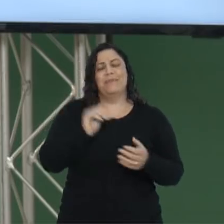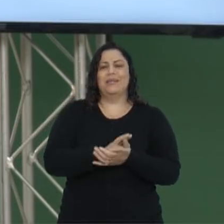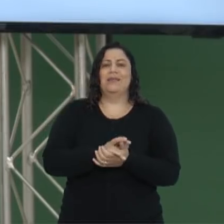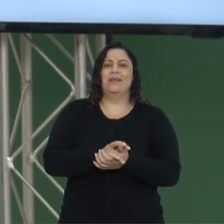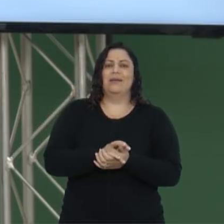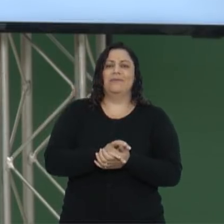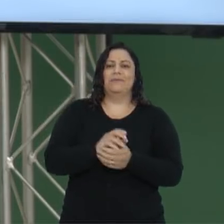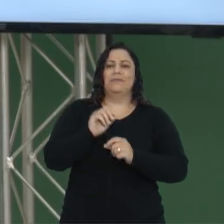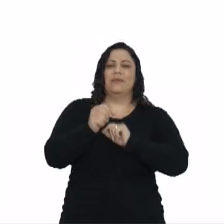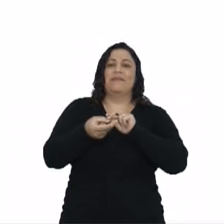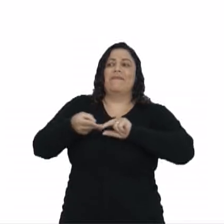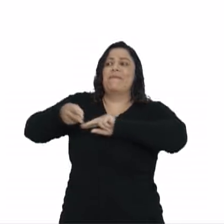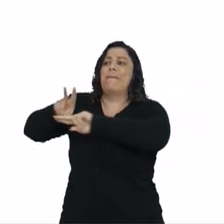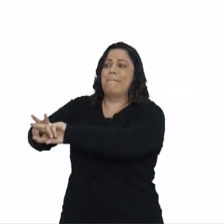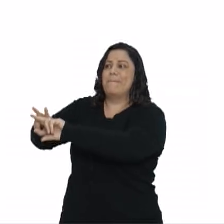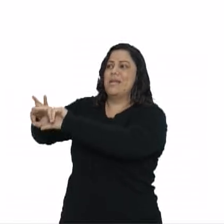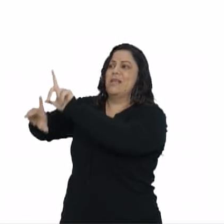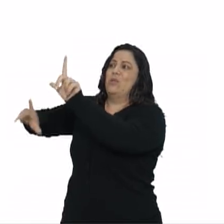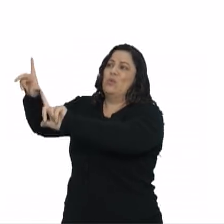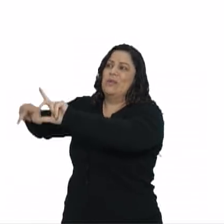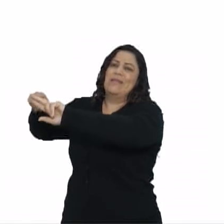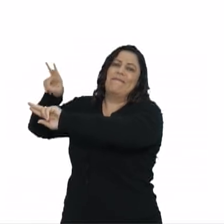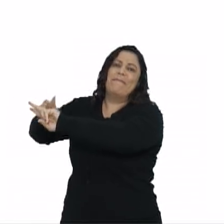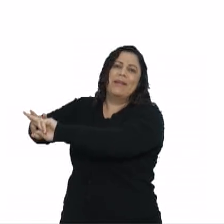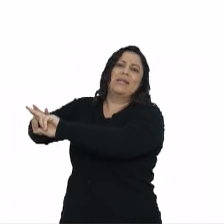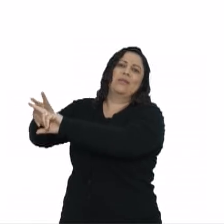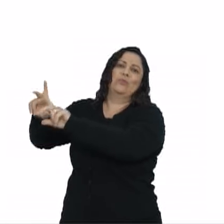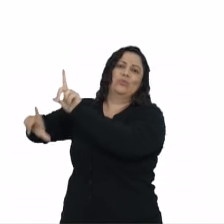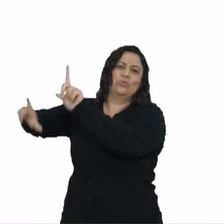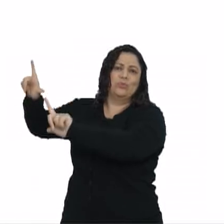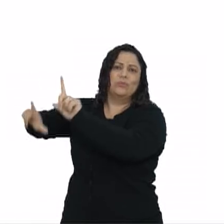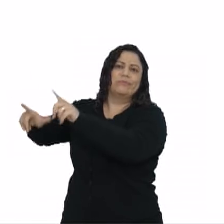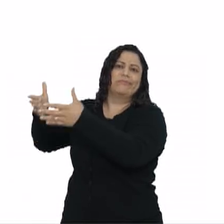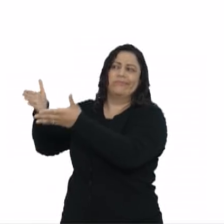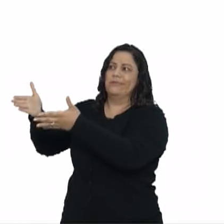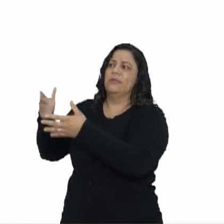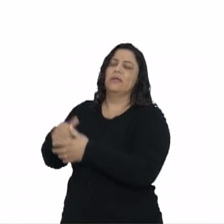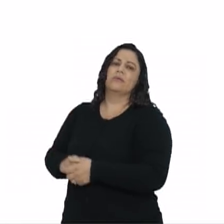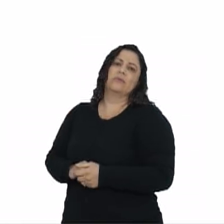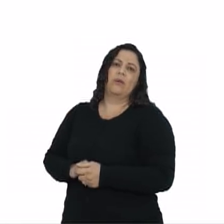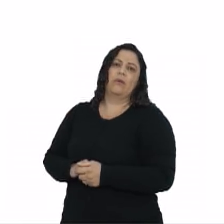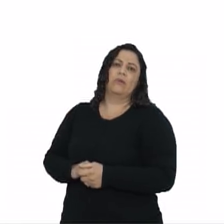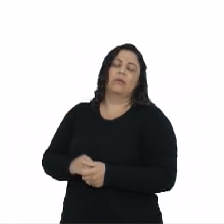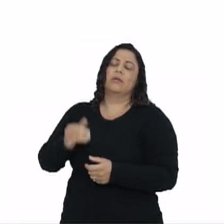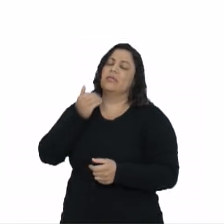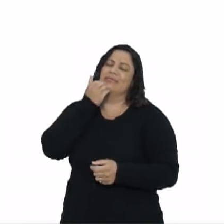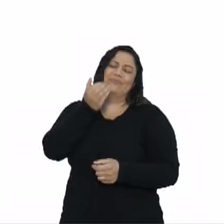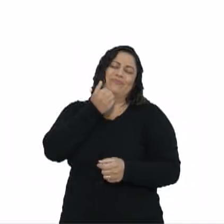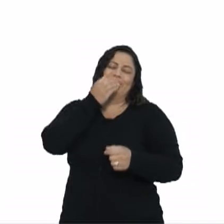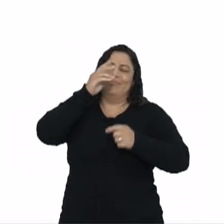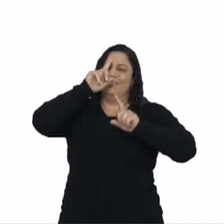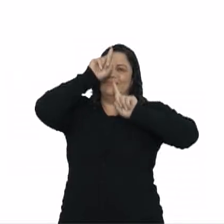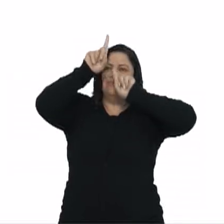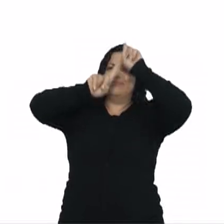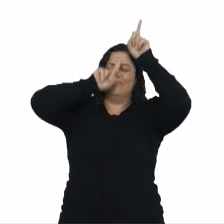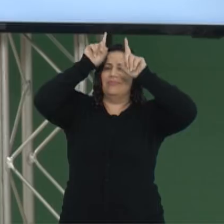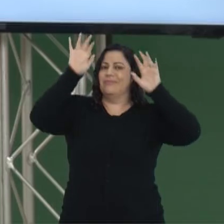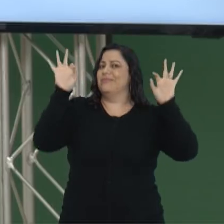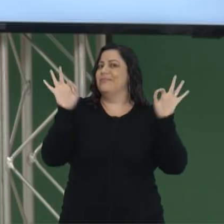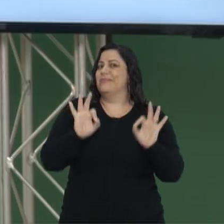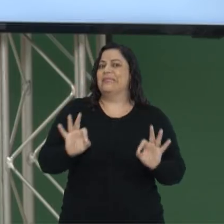TV. Portanto, ele não elaborava sua criatividade e no ócio não conseguiria criar. Essa é a